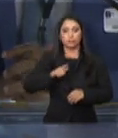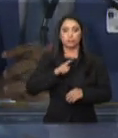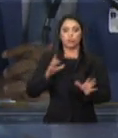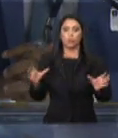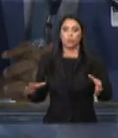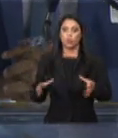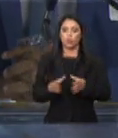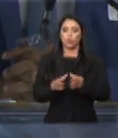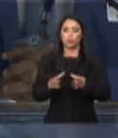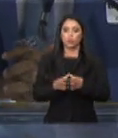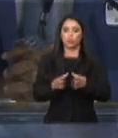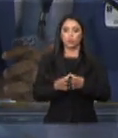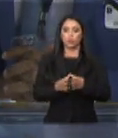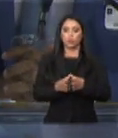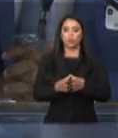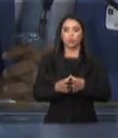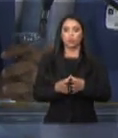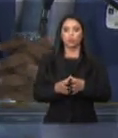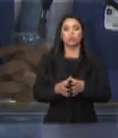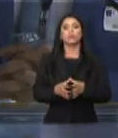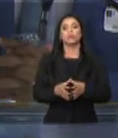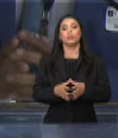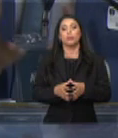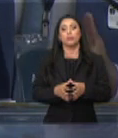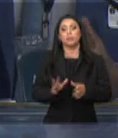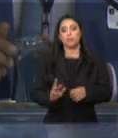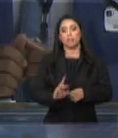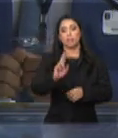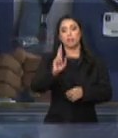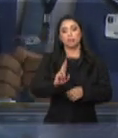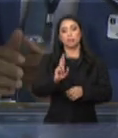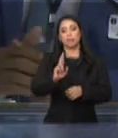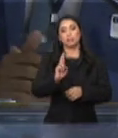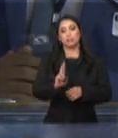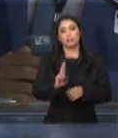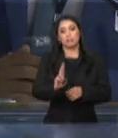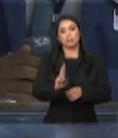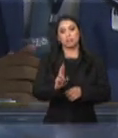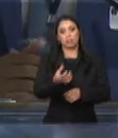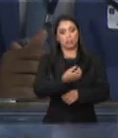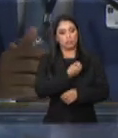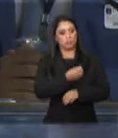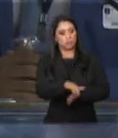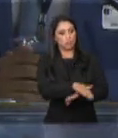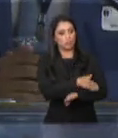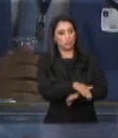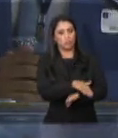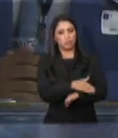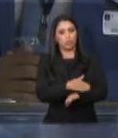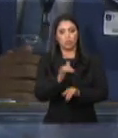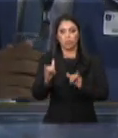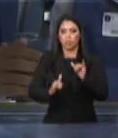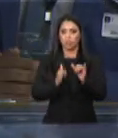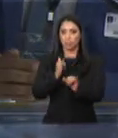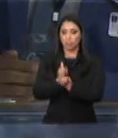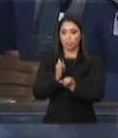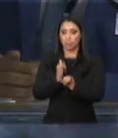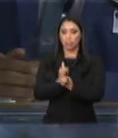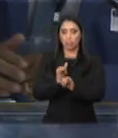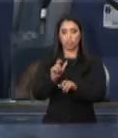populações de rua em nome de quem o cumprimento todas as pessoas que estão aqui presentes e que nos assistem aí pela internet ou pela TV